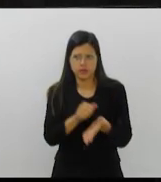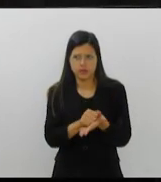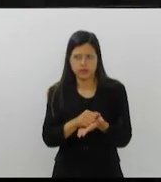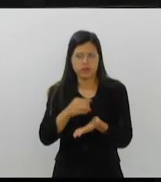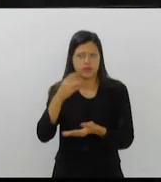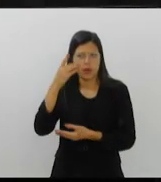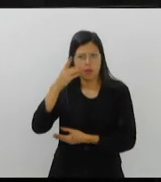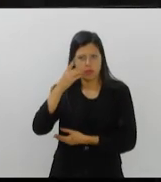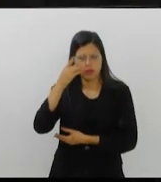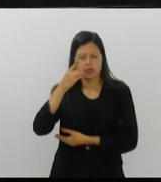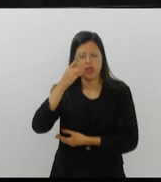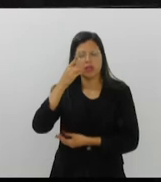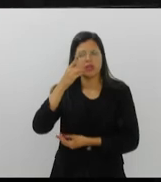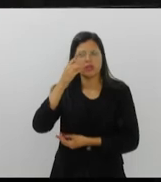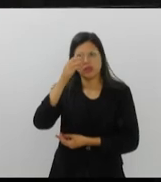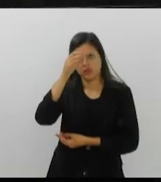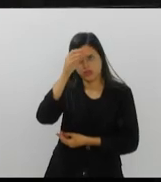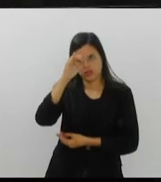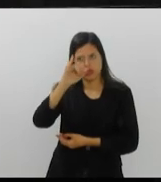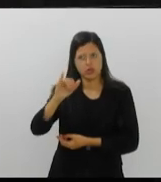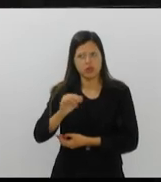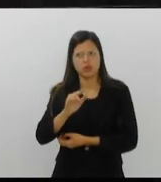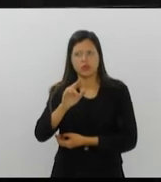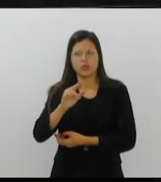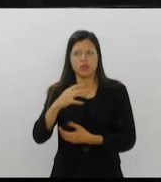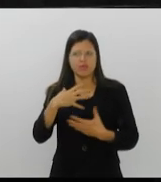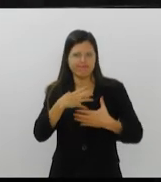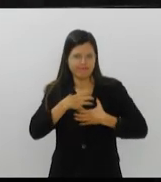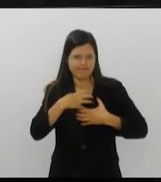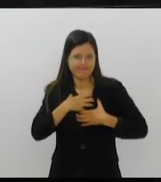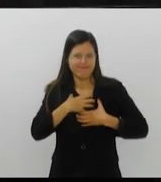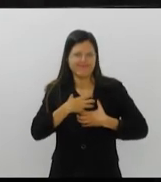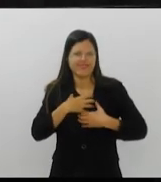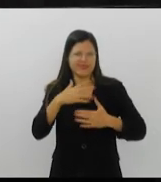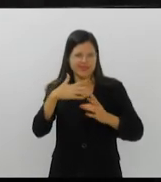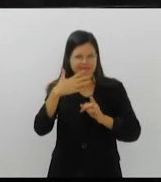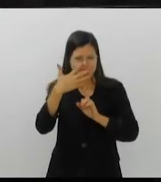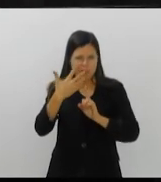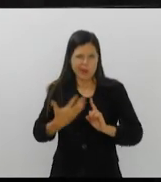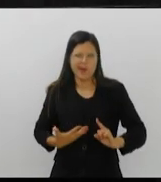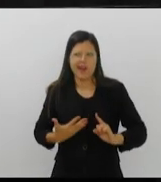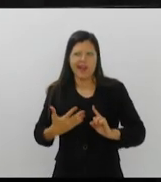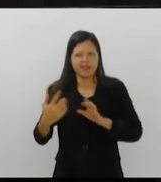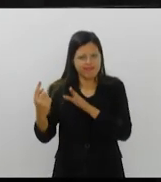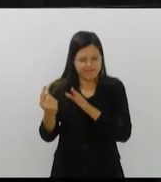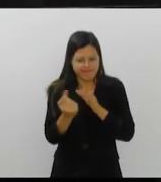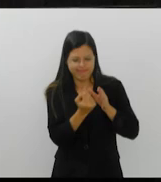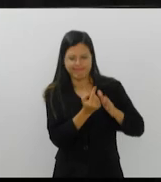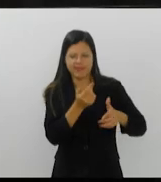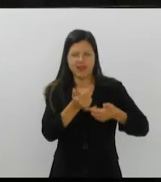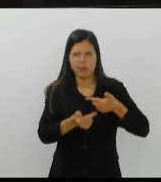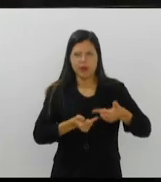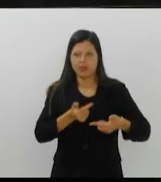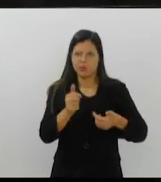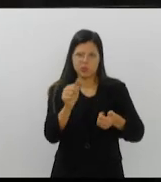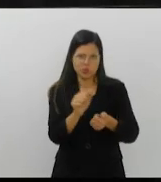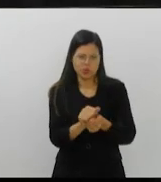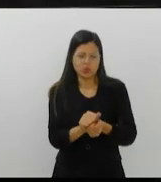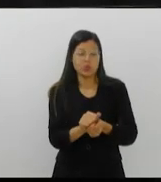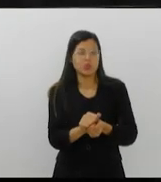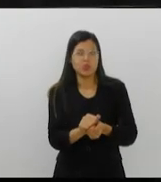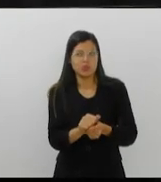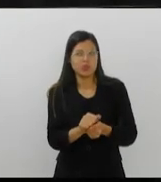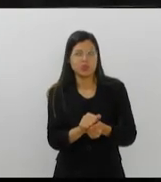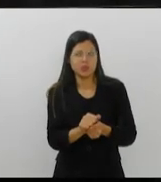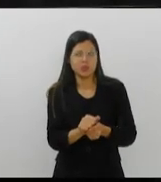deputada, que eu me sinto honrado em fazer parte da equipe da senhora, e a senhora